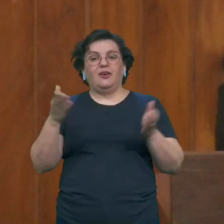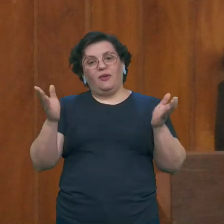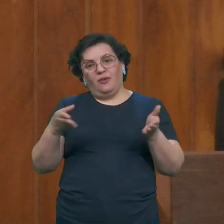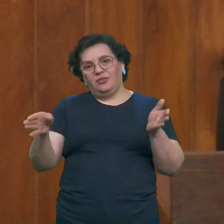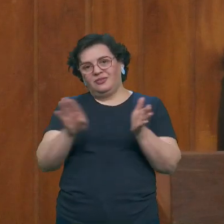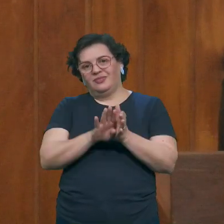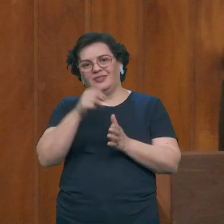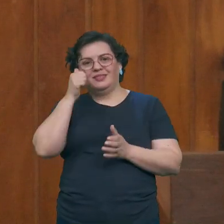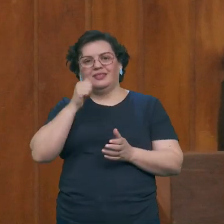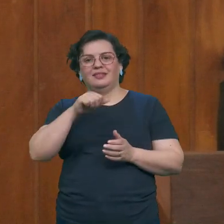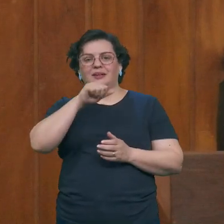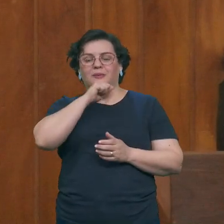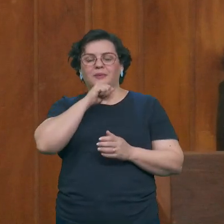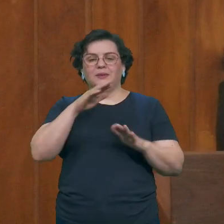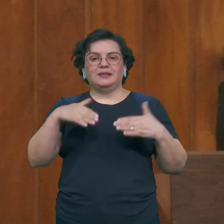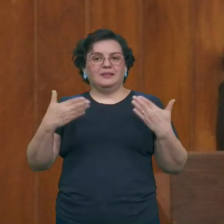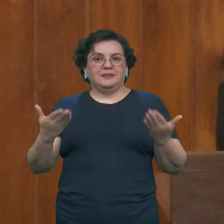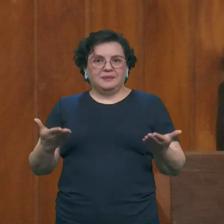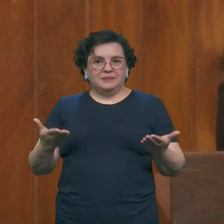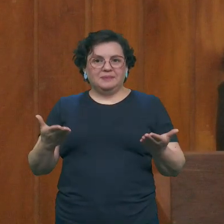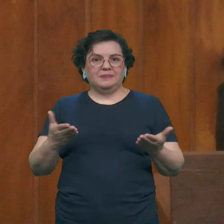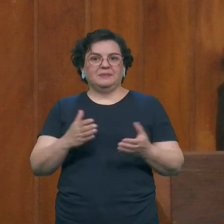mãe dele, né? E fica aí